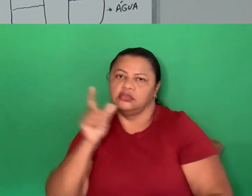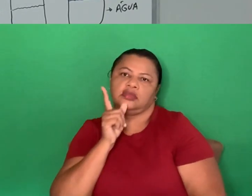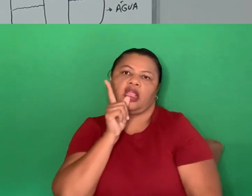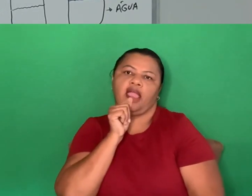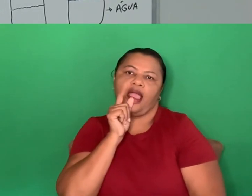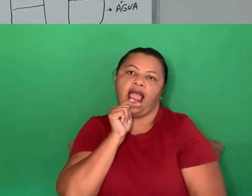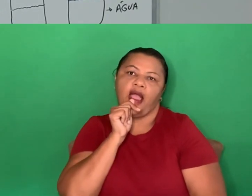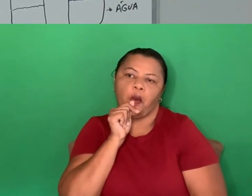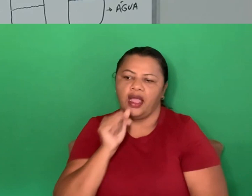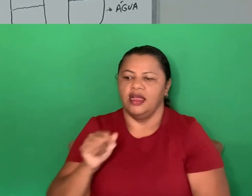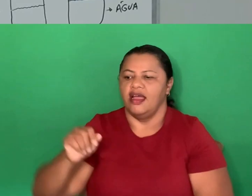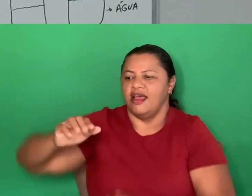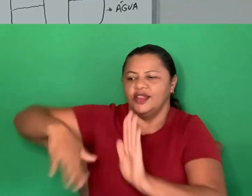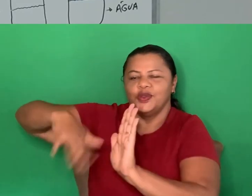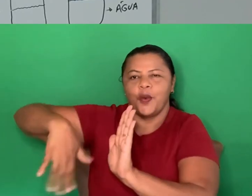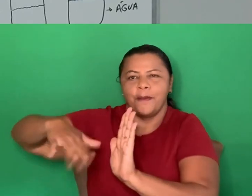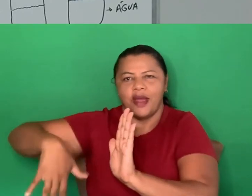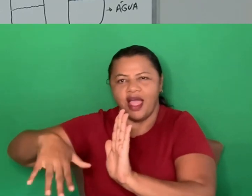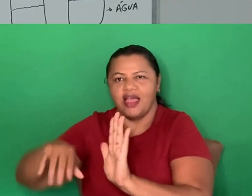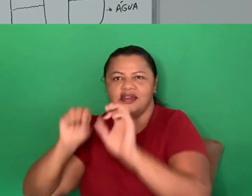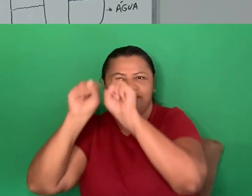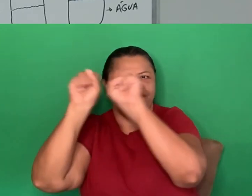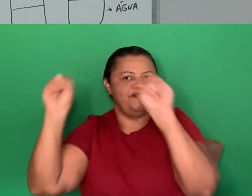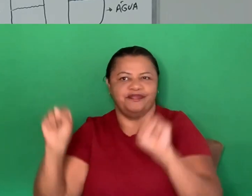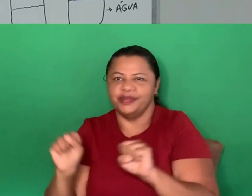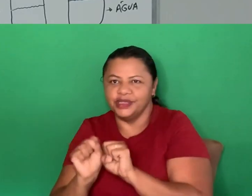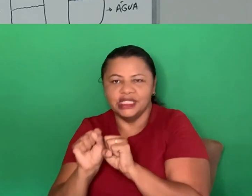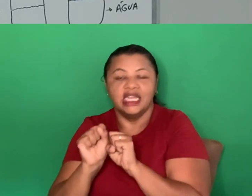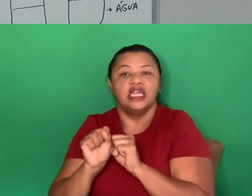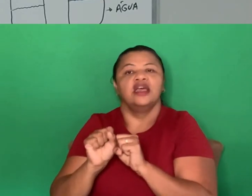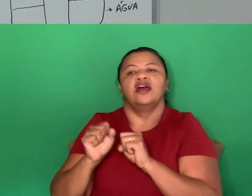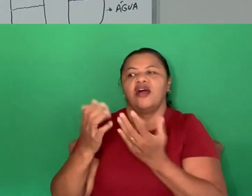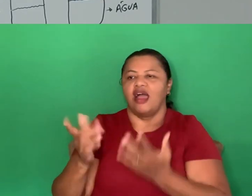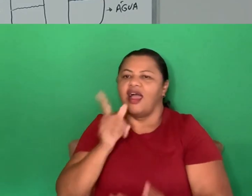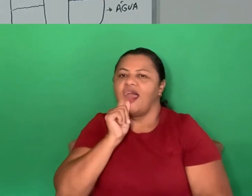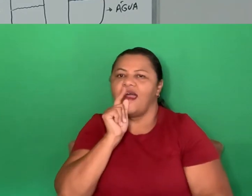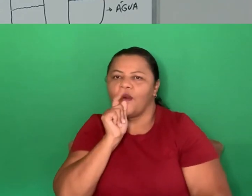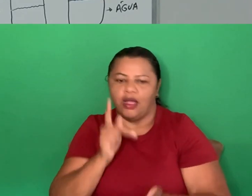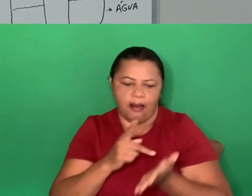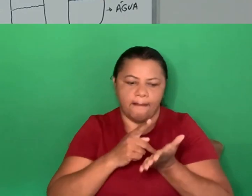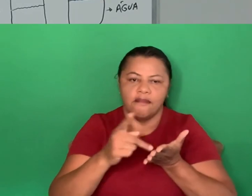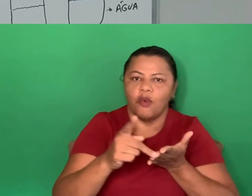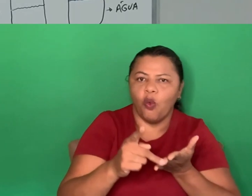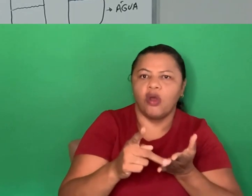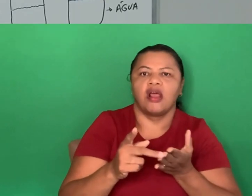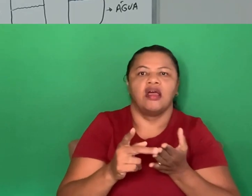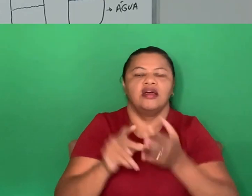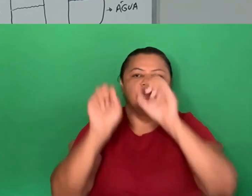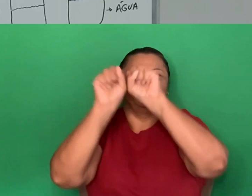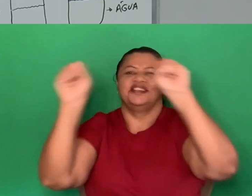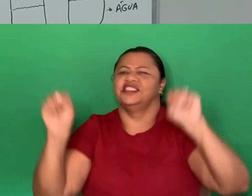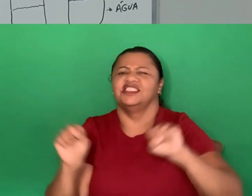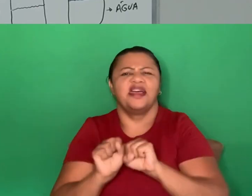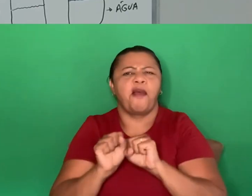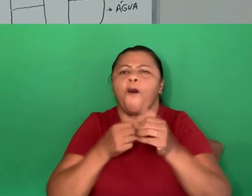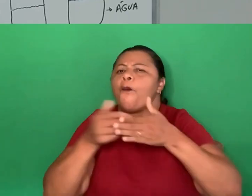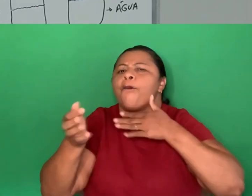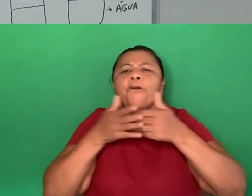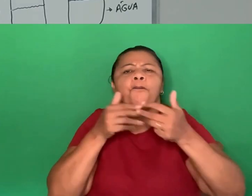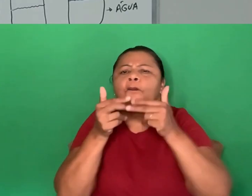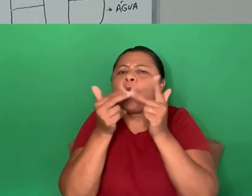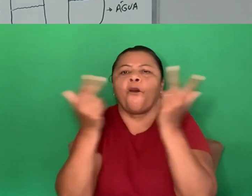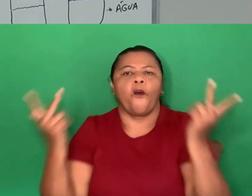palavrinha heterogêneo. Não é isso? Então, homo significa igual, hetero significa diferente.